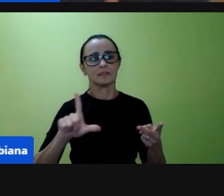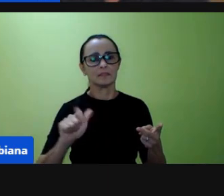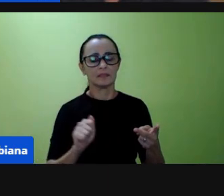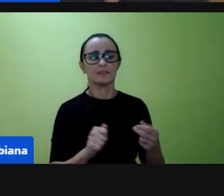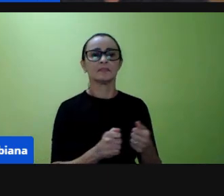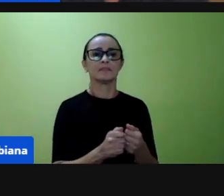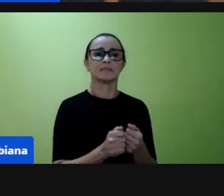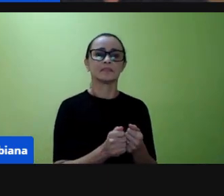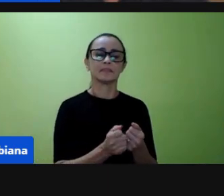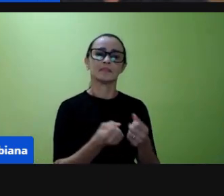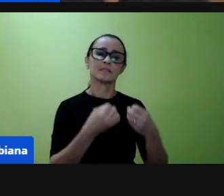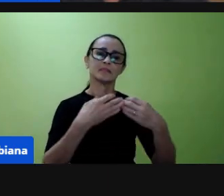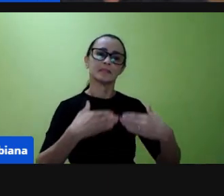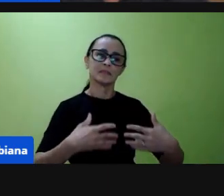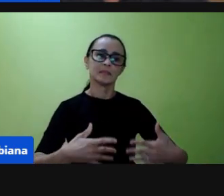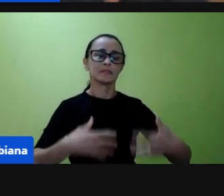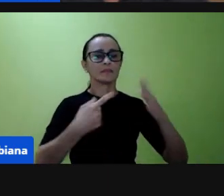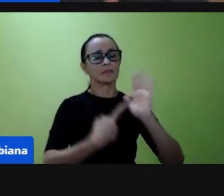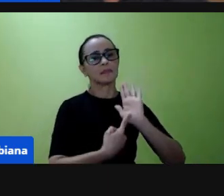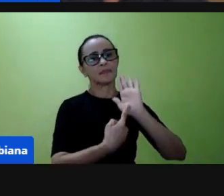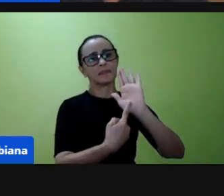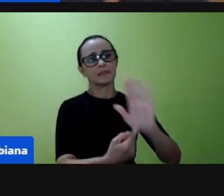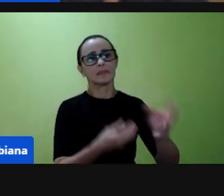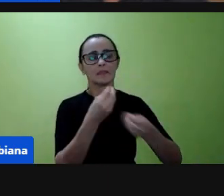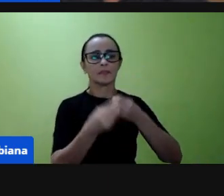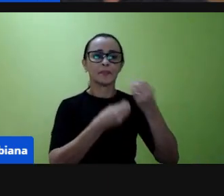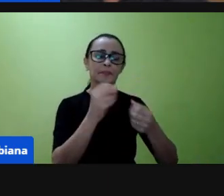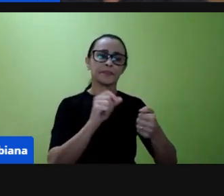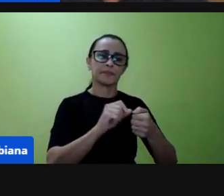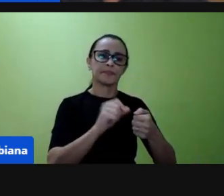seus alunos e de como que eles têm conseguido